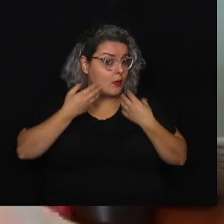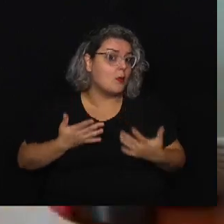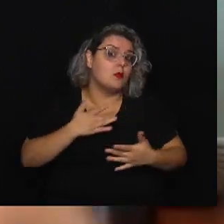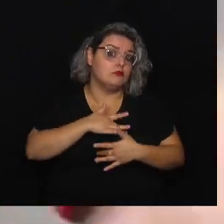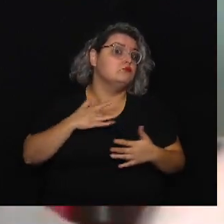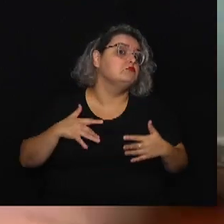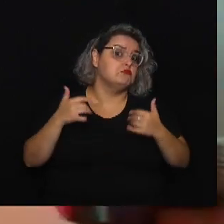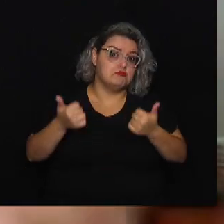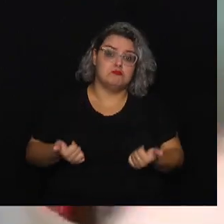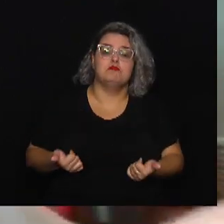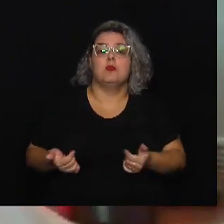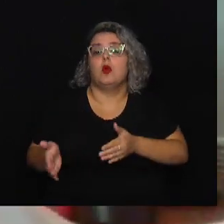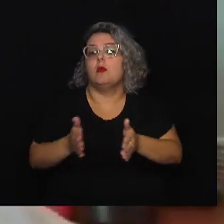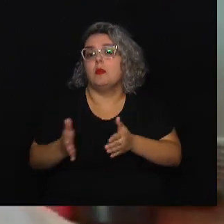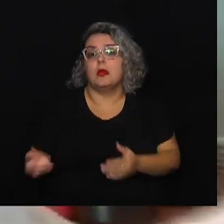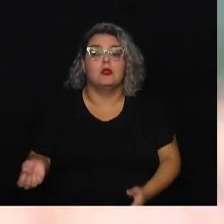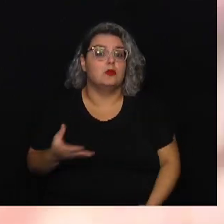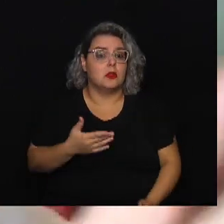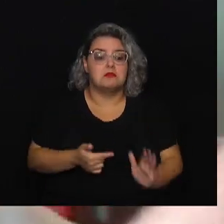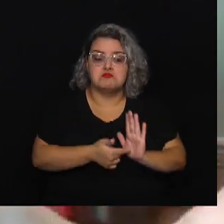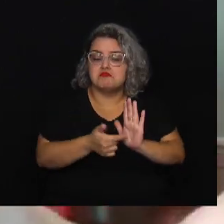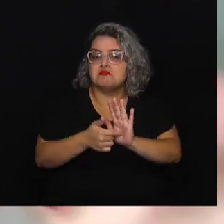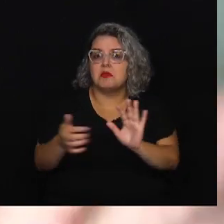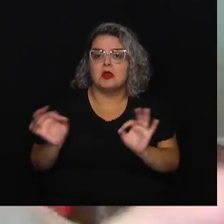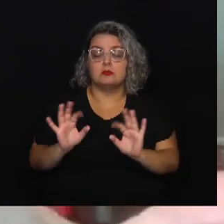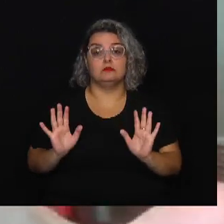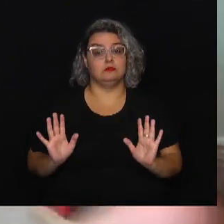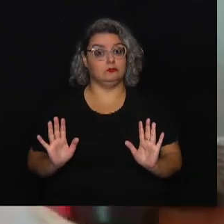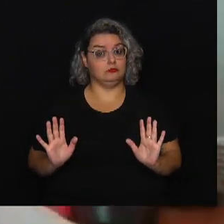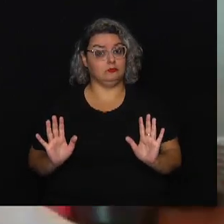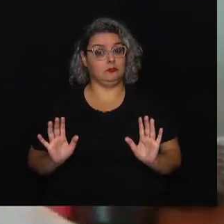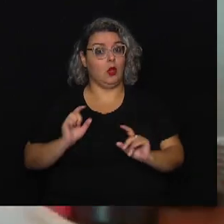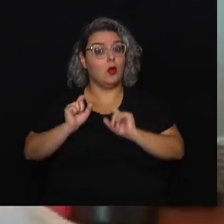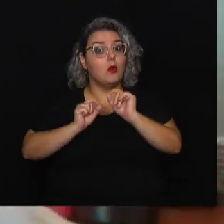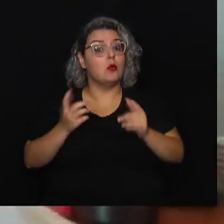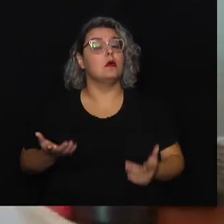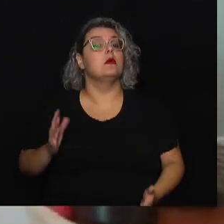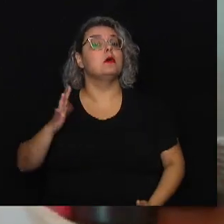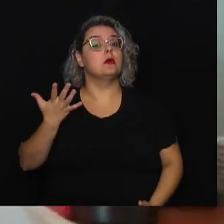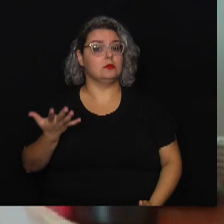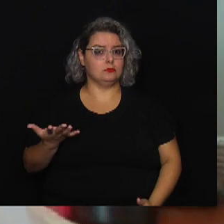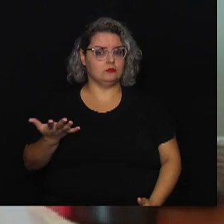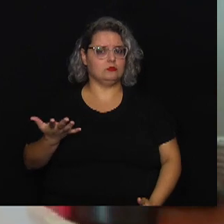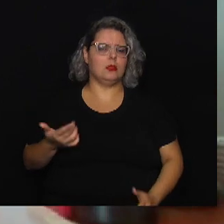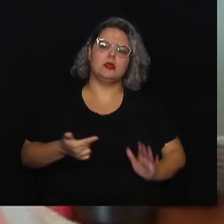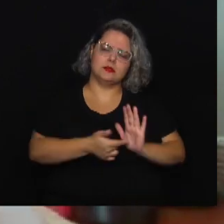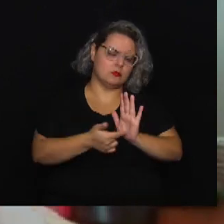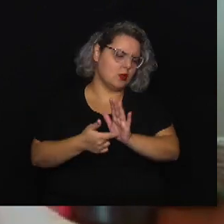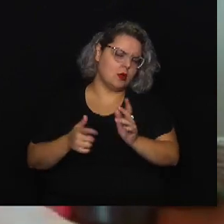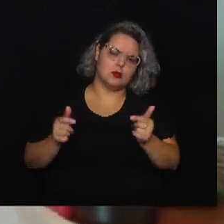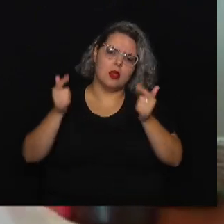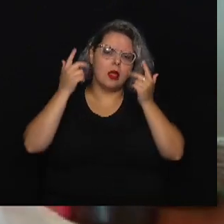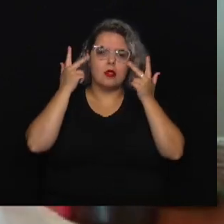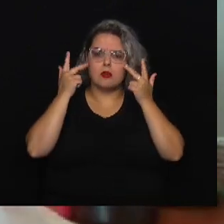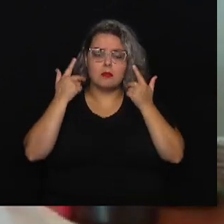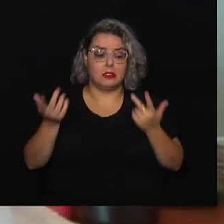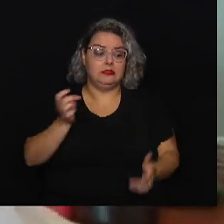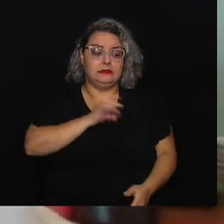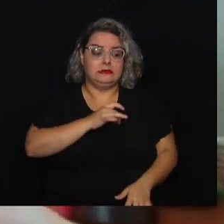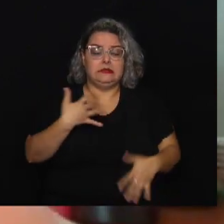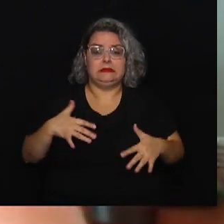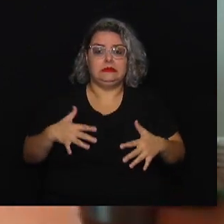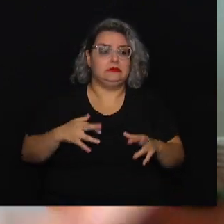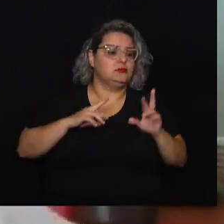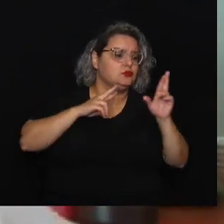situação super nova e não demonstra nada, você fala, opa, o que está acontecendo? Eles demonstram mesmo, né? Eles têm medo, eles não dormem